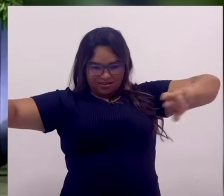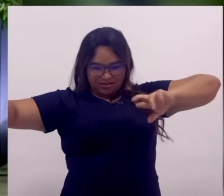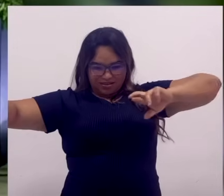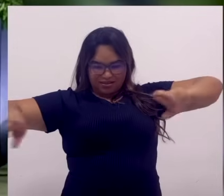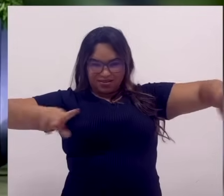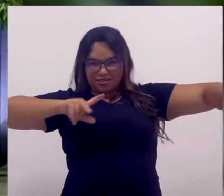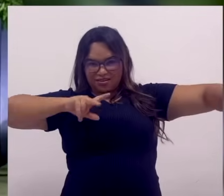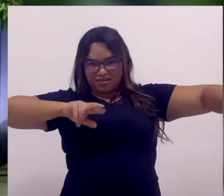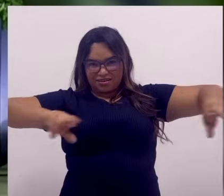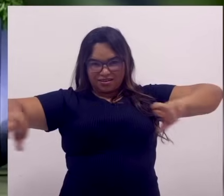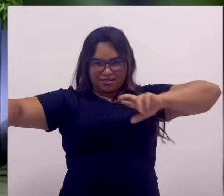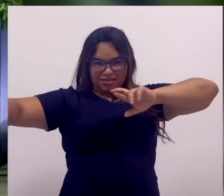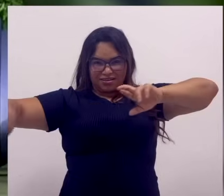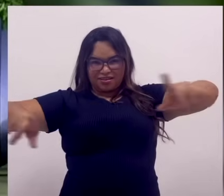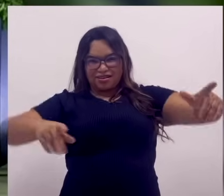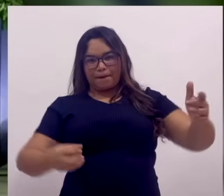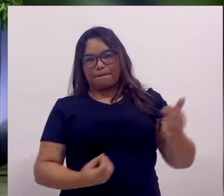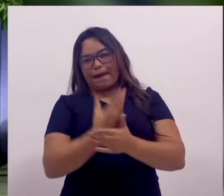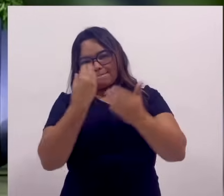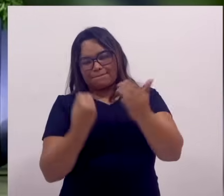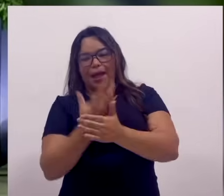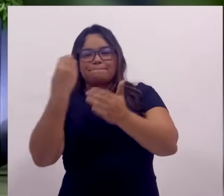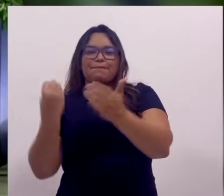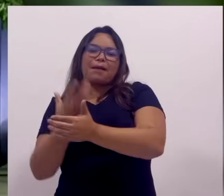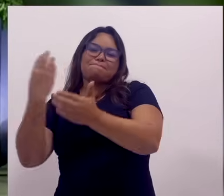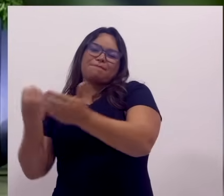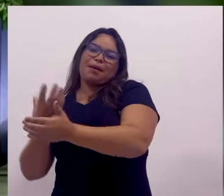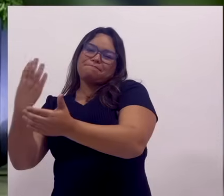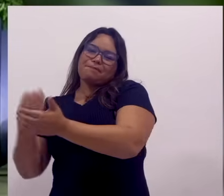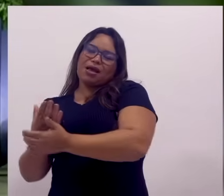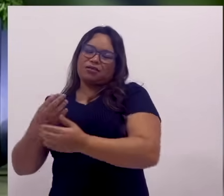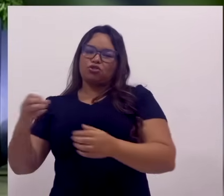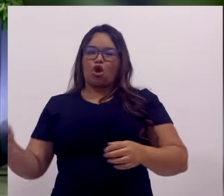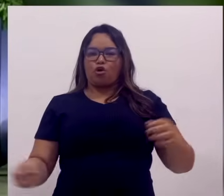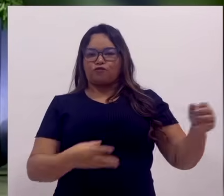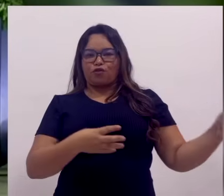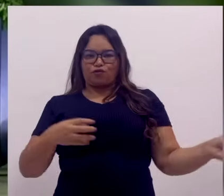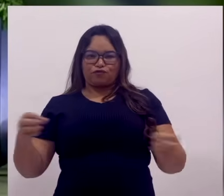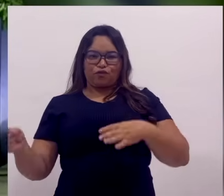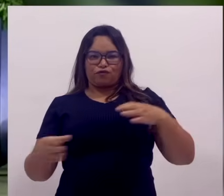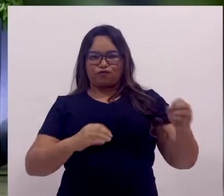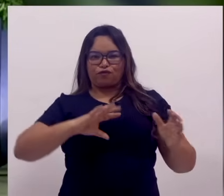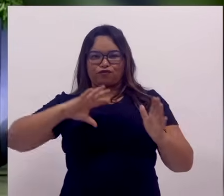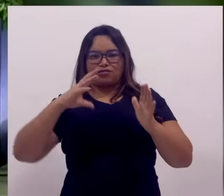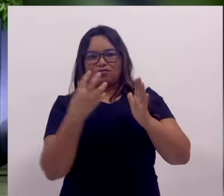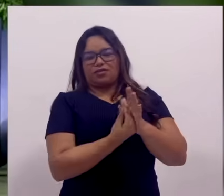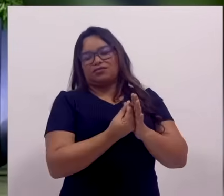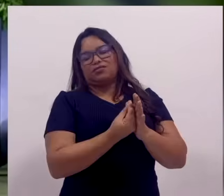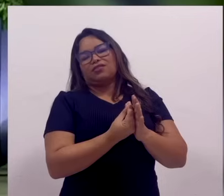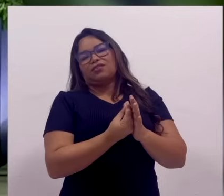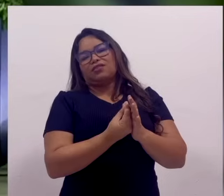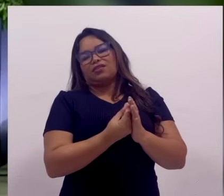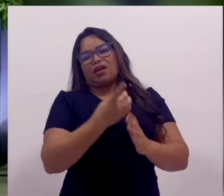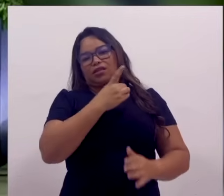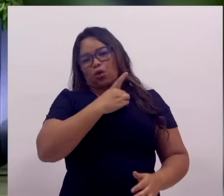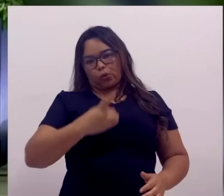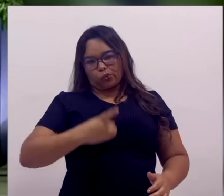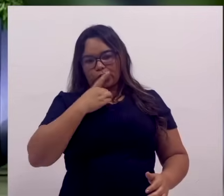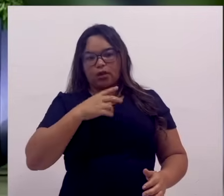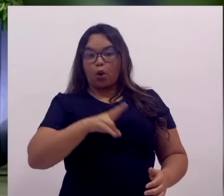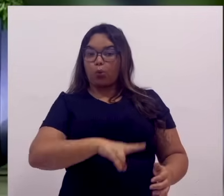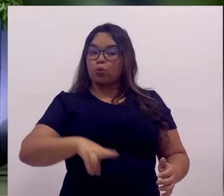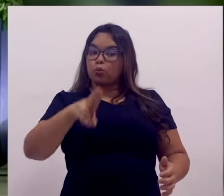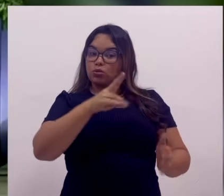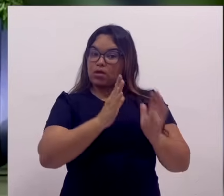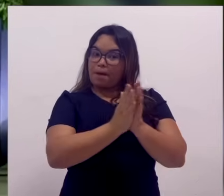E surgiram todas essas denominações cristãs, cada uma com suas doutrinas, que são em parte baseadas na Bíblia, mas cada uma alegava